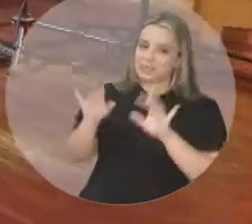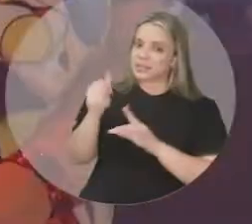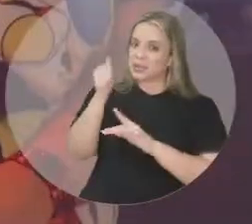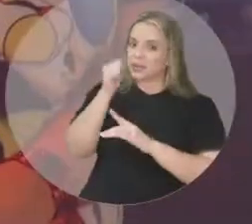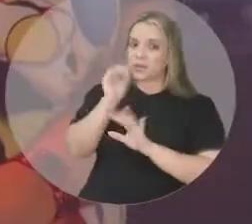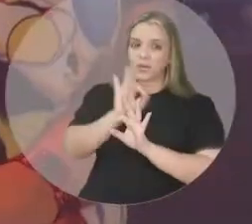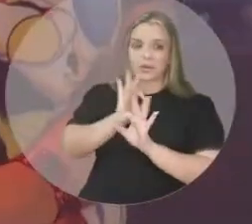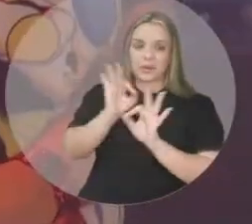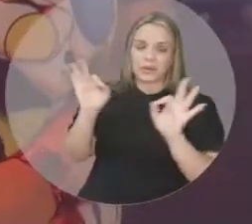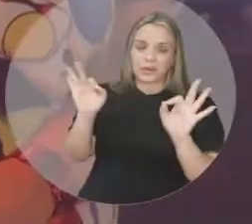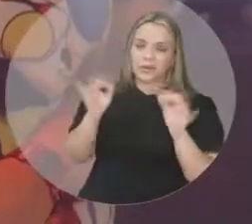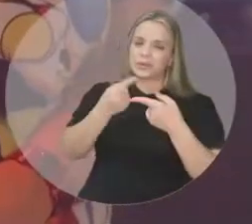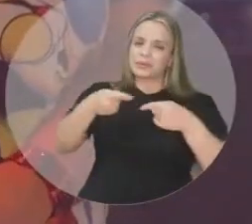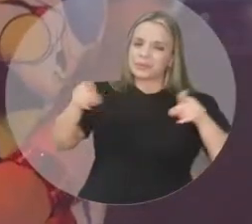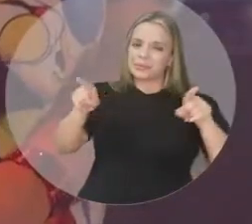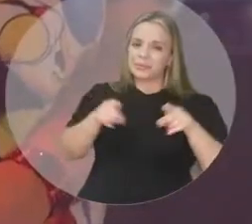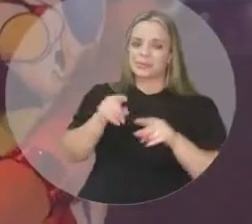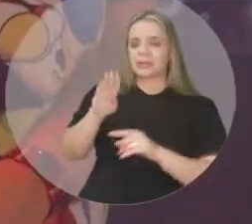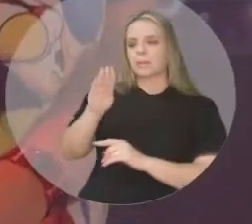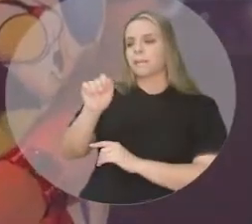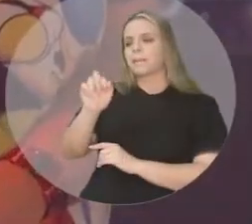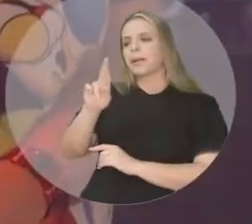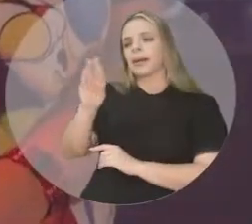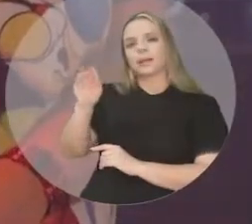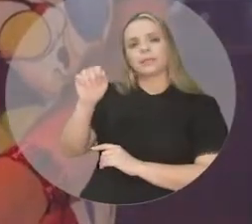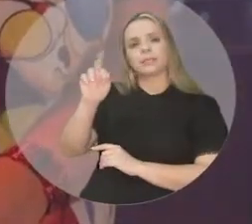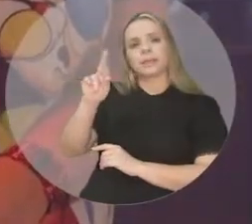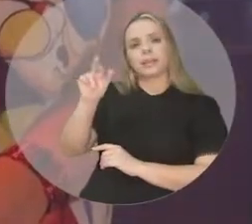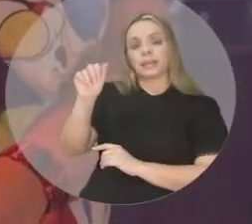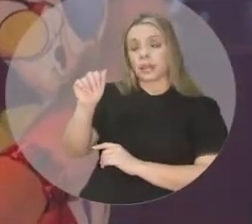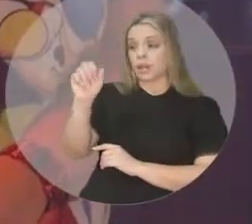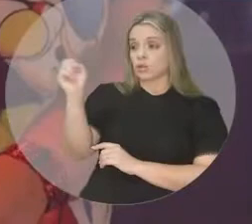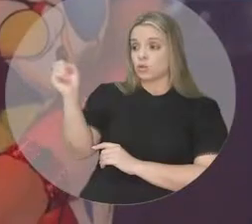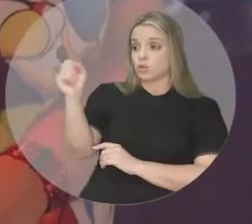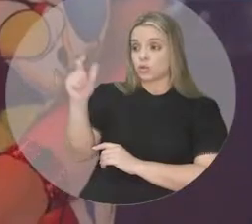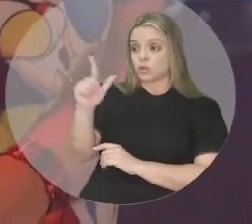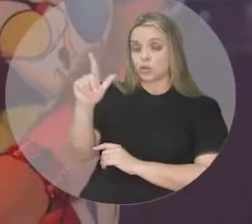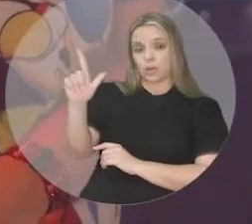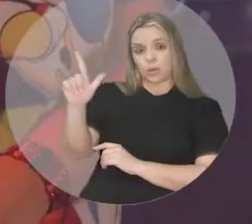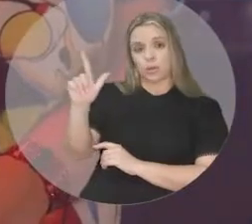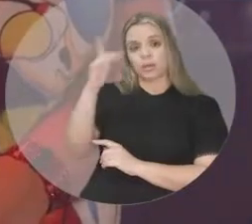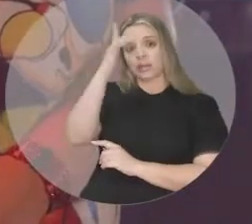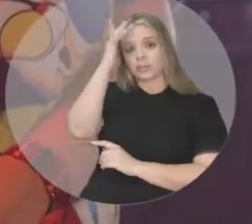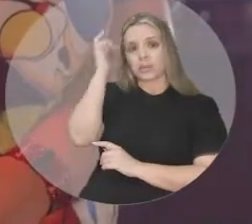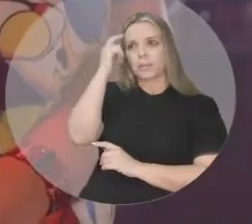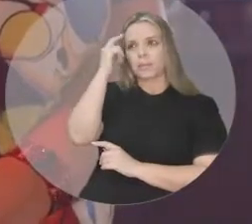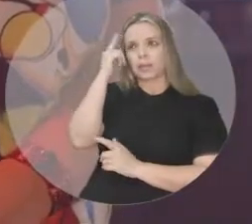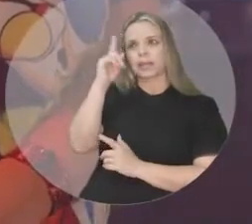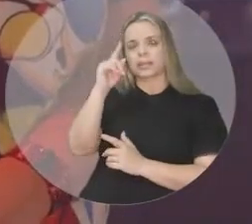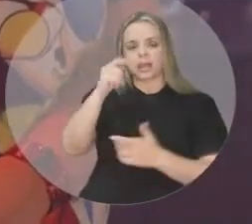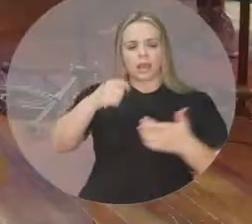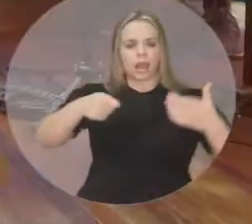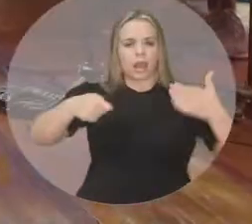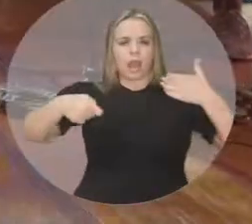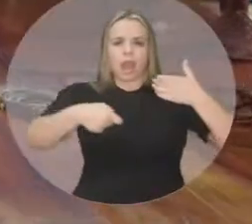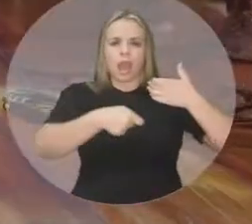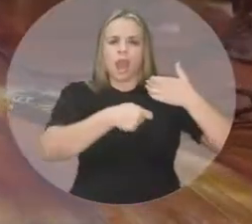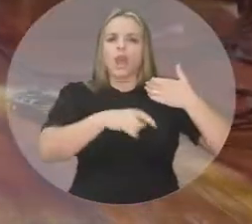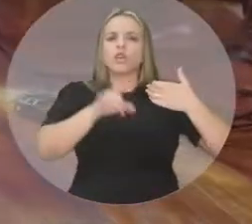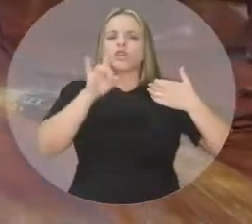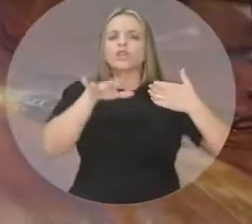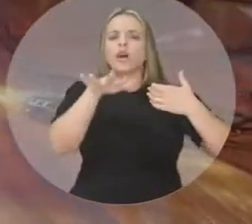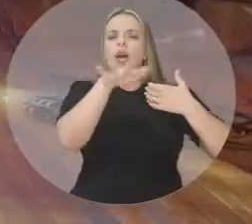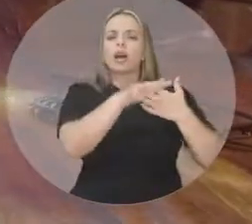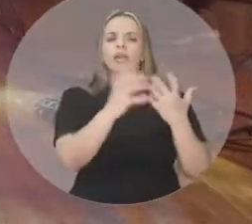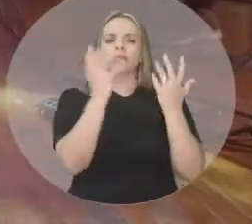alavancar esse trabalho, manter essa bandeira viva, porque é a nossa cultura cuiabana, mato-grossense e brasileira. E hoje eu estou na